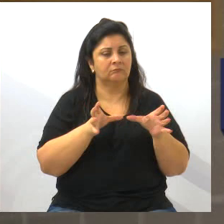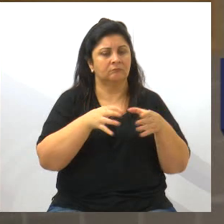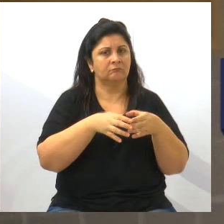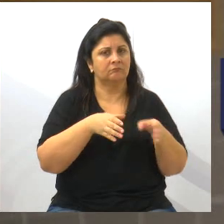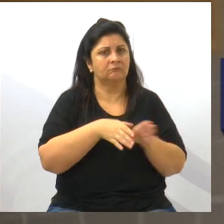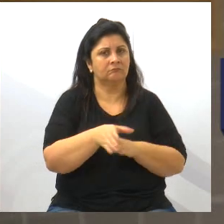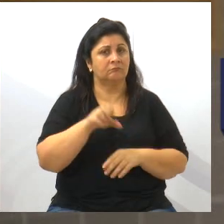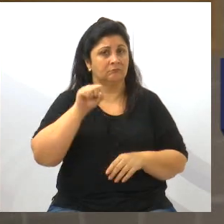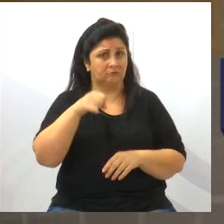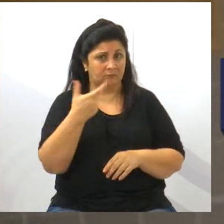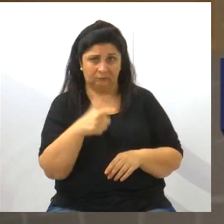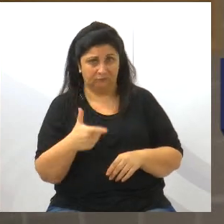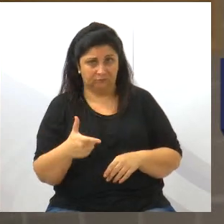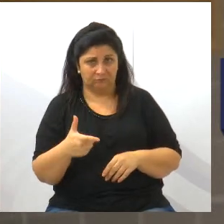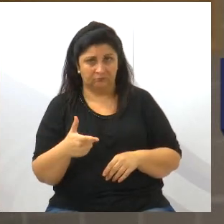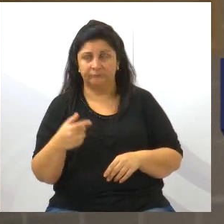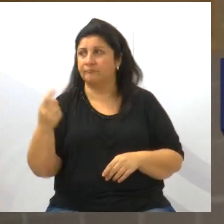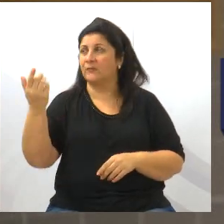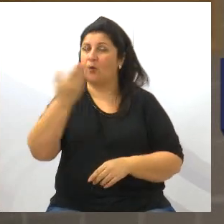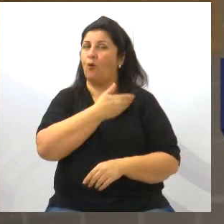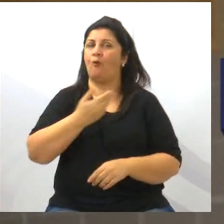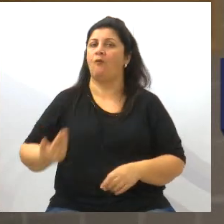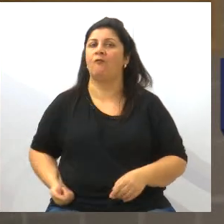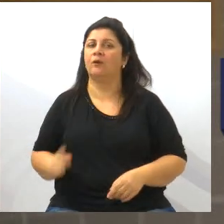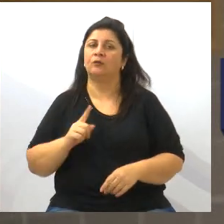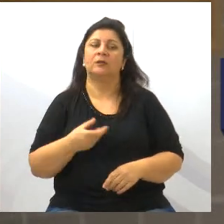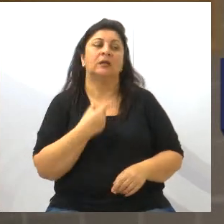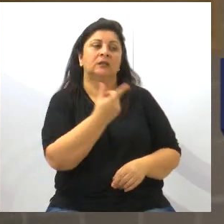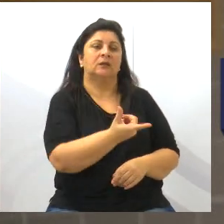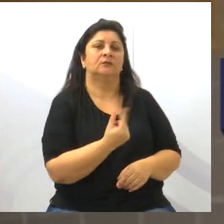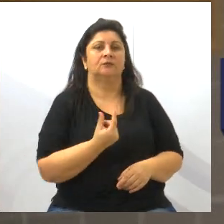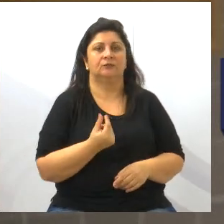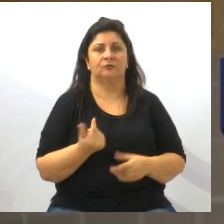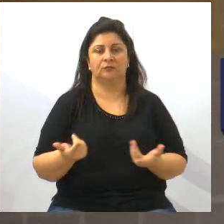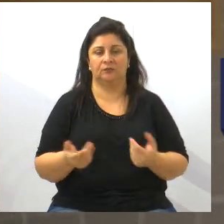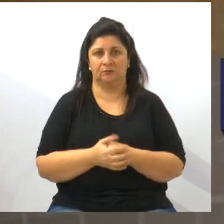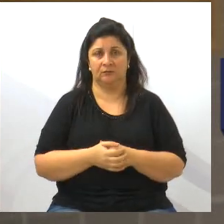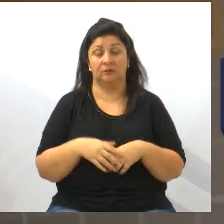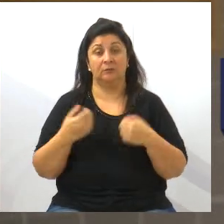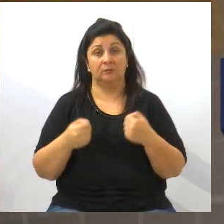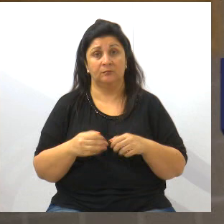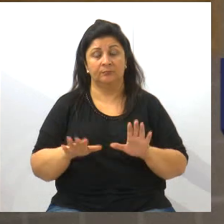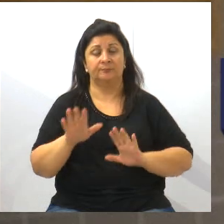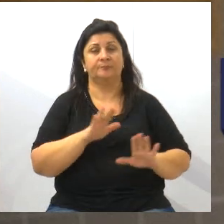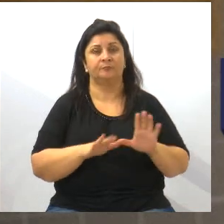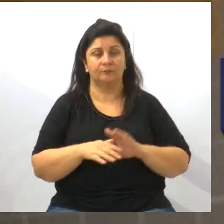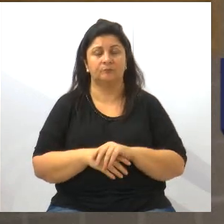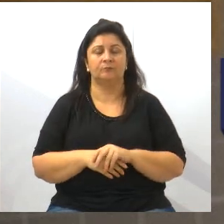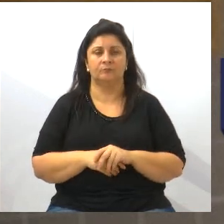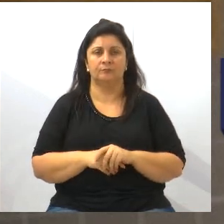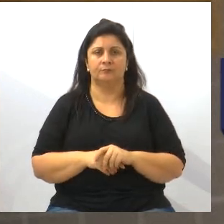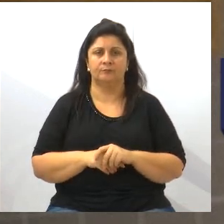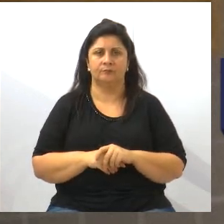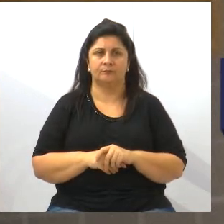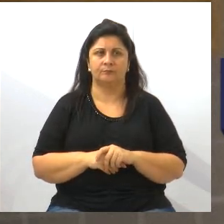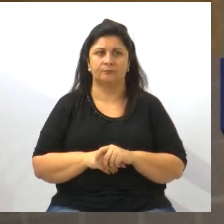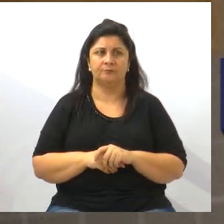recebe a verba. Os fundos, né, são movimentados. Os fundos